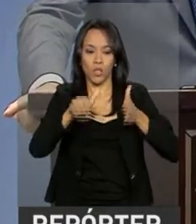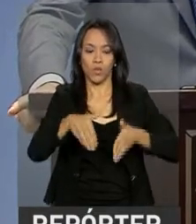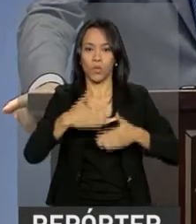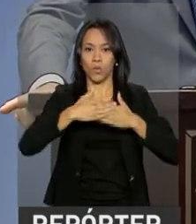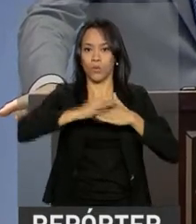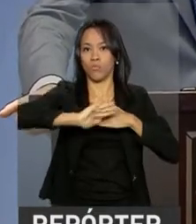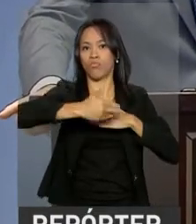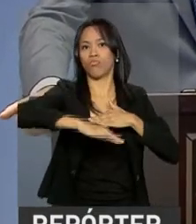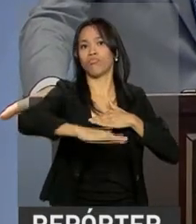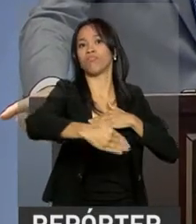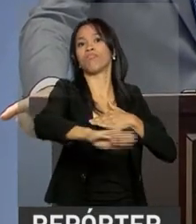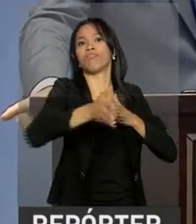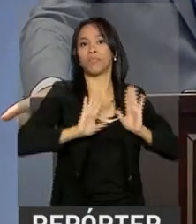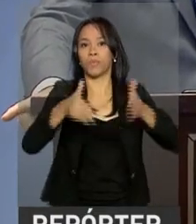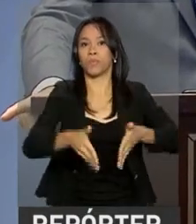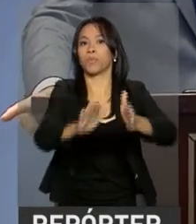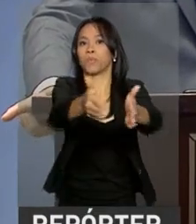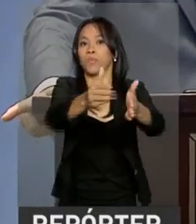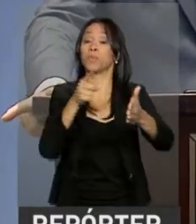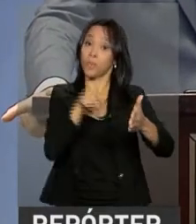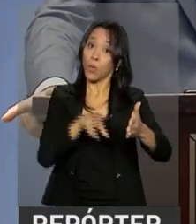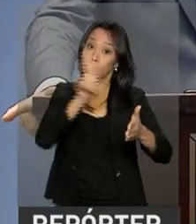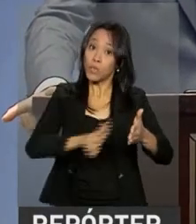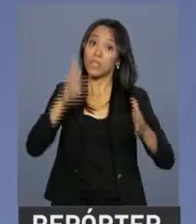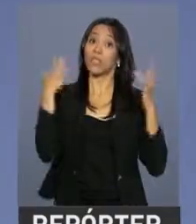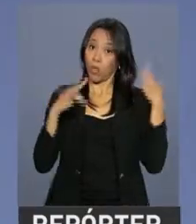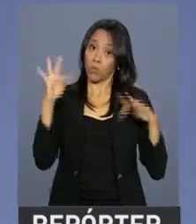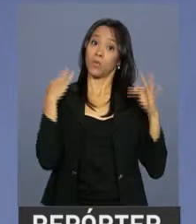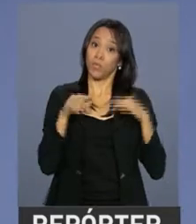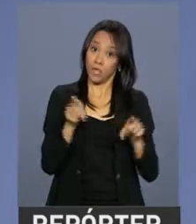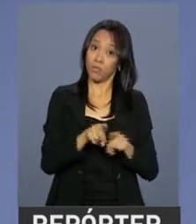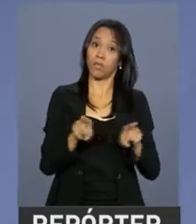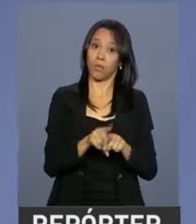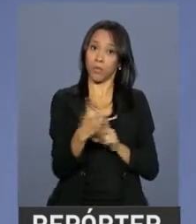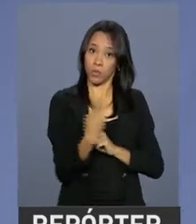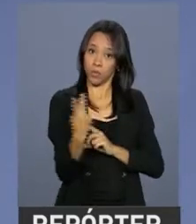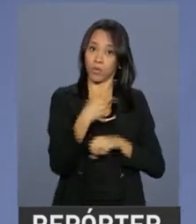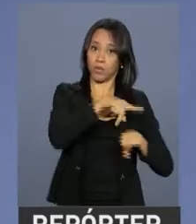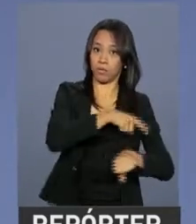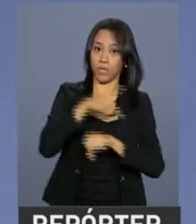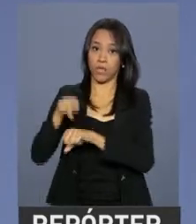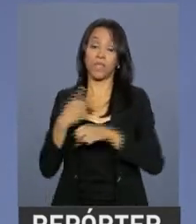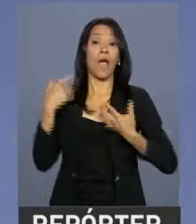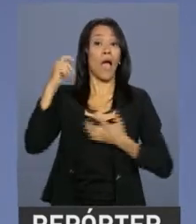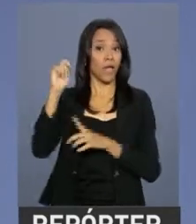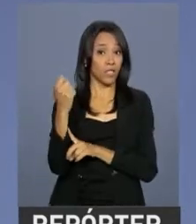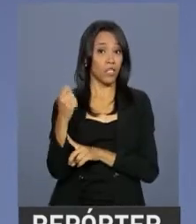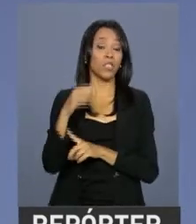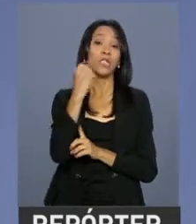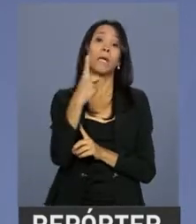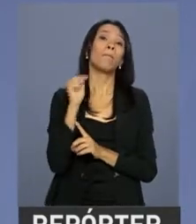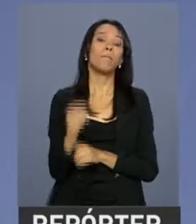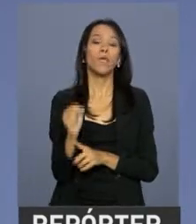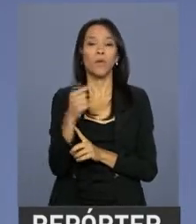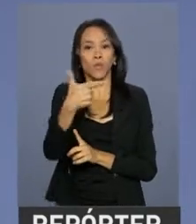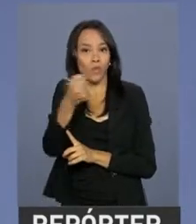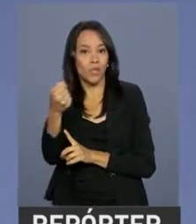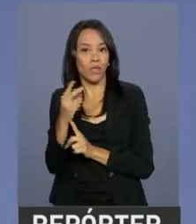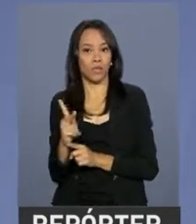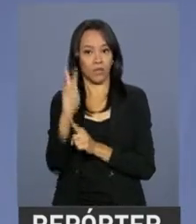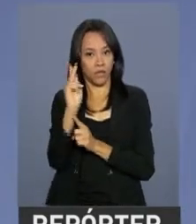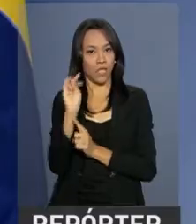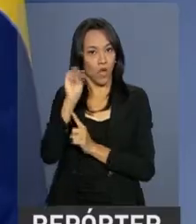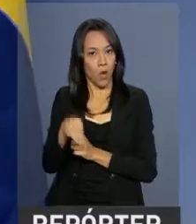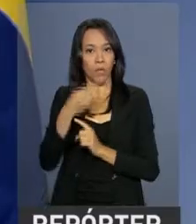a exploração de turismo nas águas dos dois países apenas a argentina possui 1.200 quilômetros para